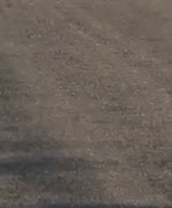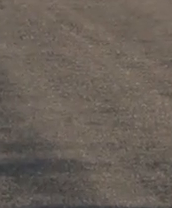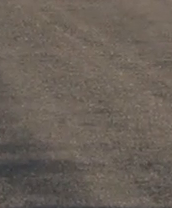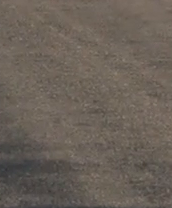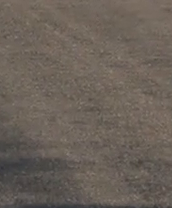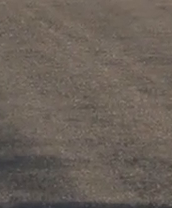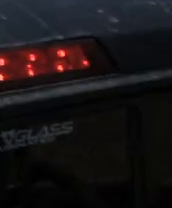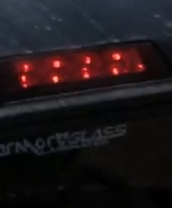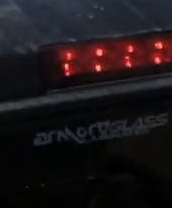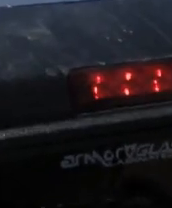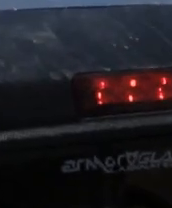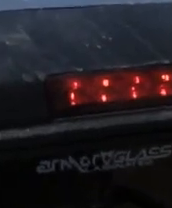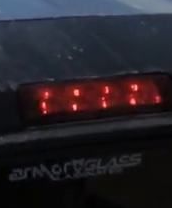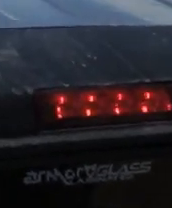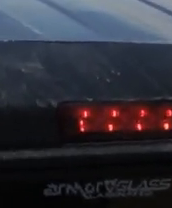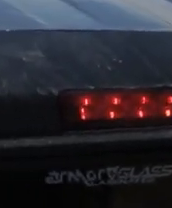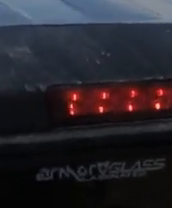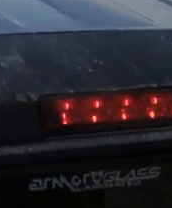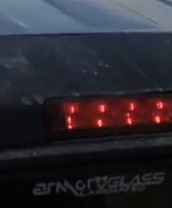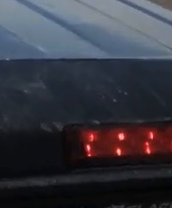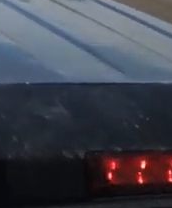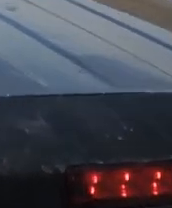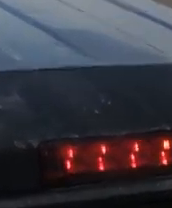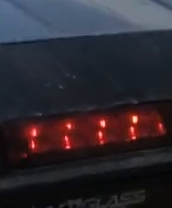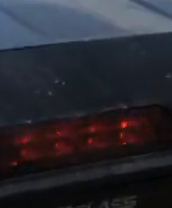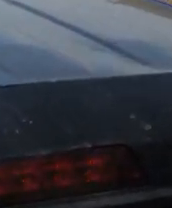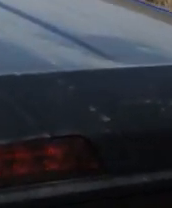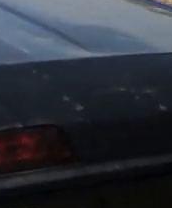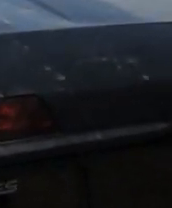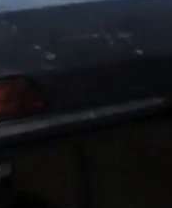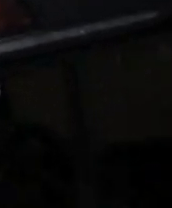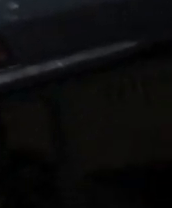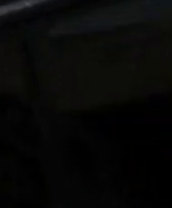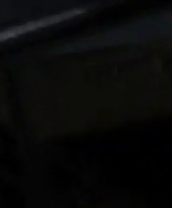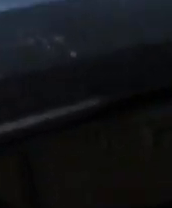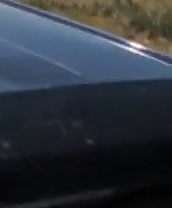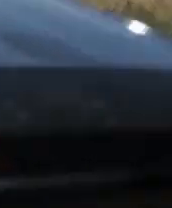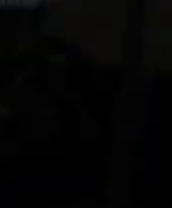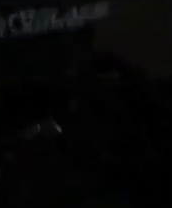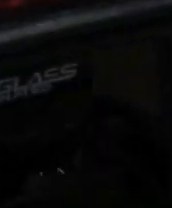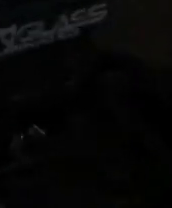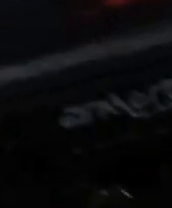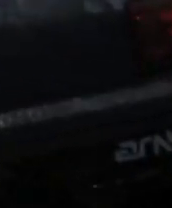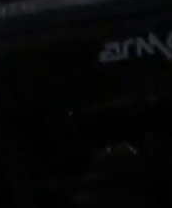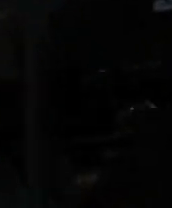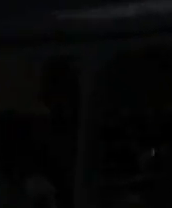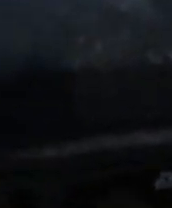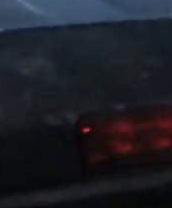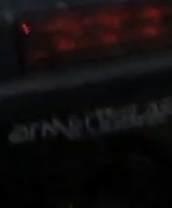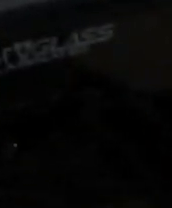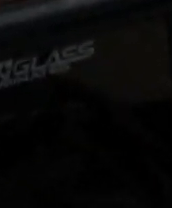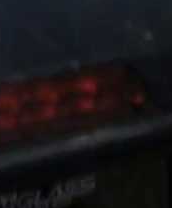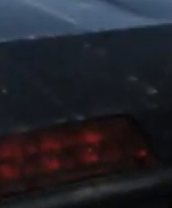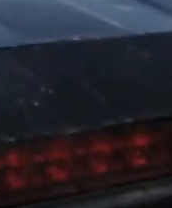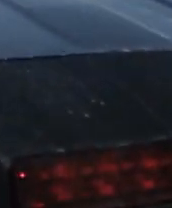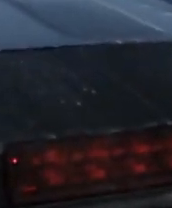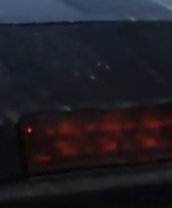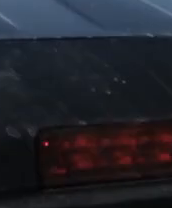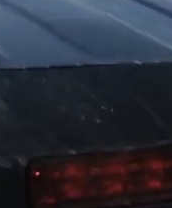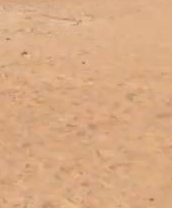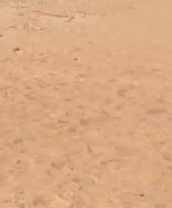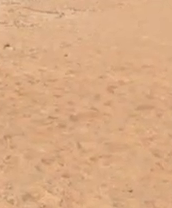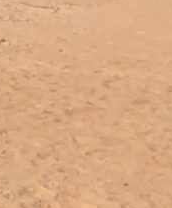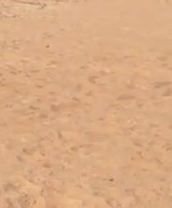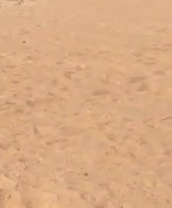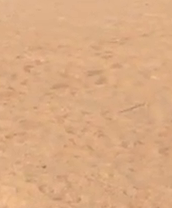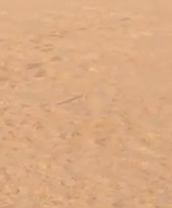Mar, a caminhonete estacionada na areia batida com um homem dentro e dois do lado de fora. A cadeira de rodas e as pranchas no chão. Um dos homens tira